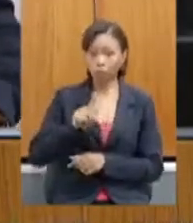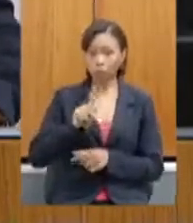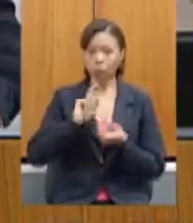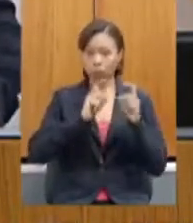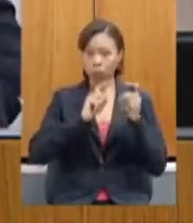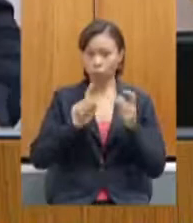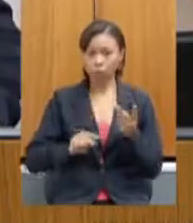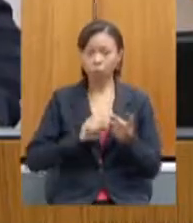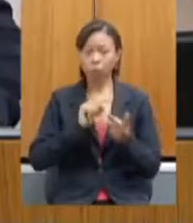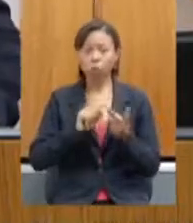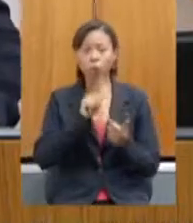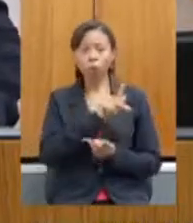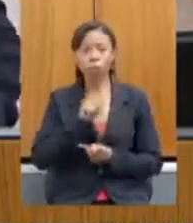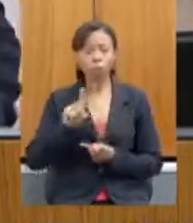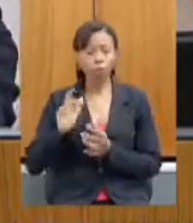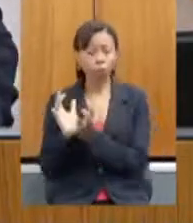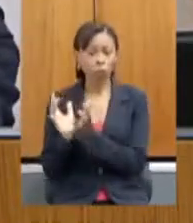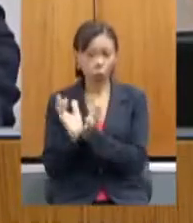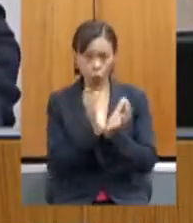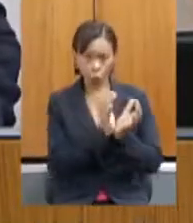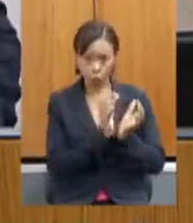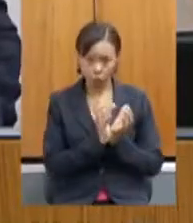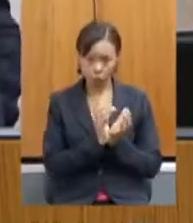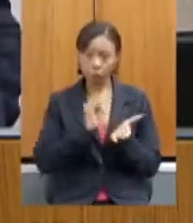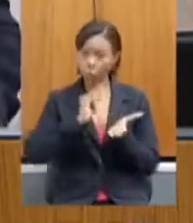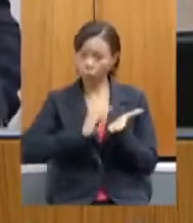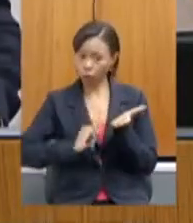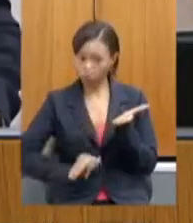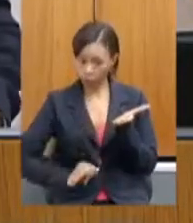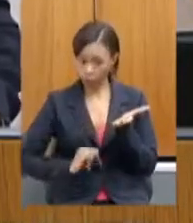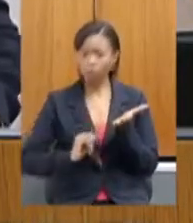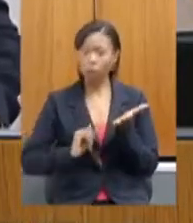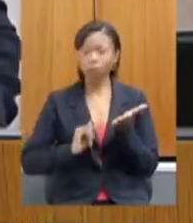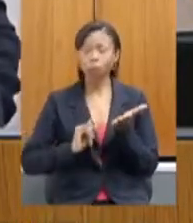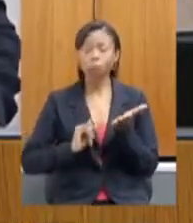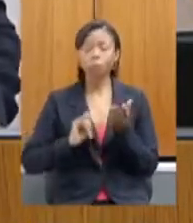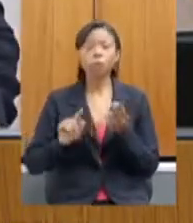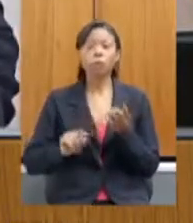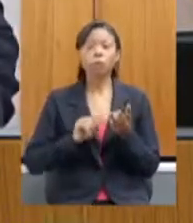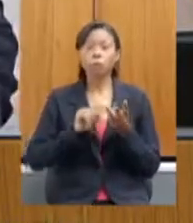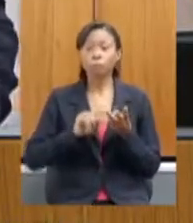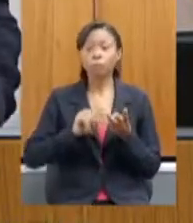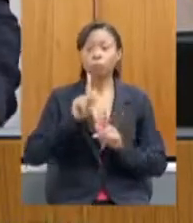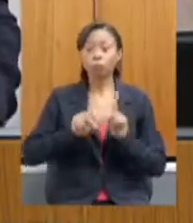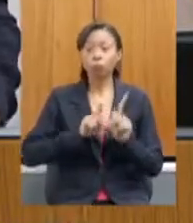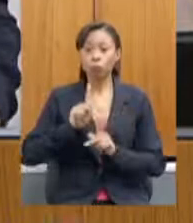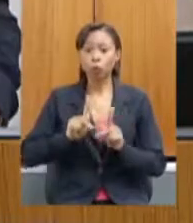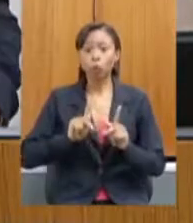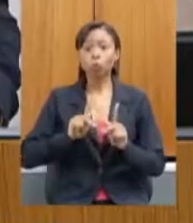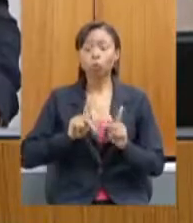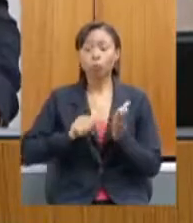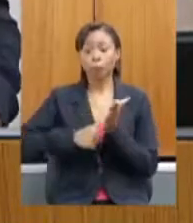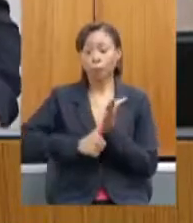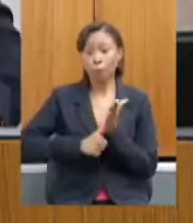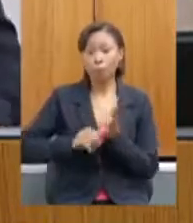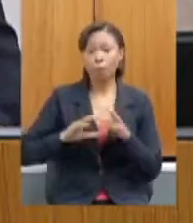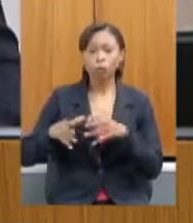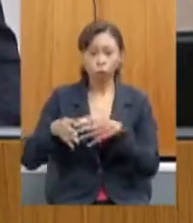comissões participantes por ordem de inscrição, membros das comissões participantes por ordem de inscrição,